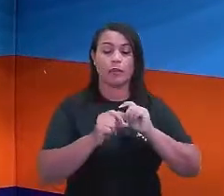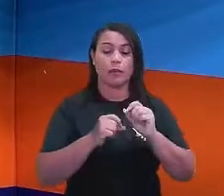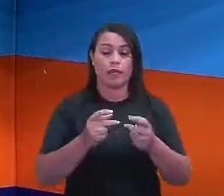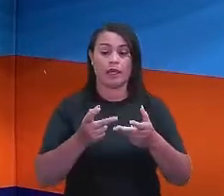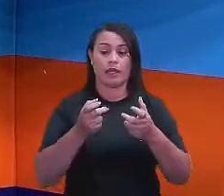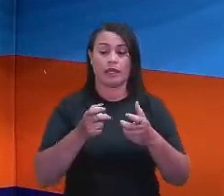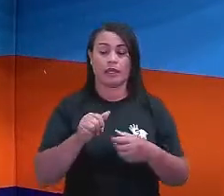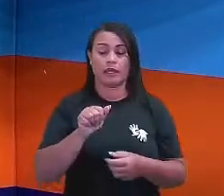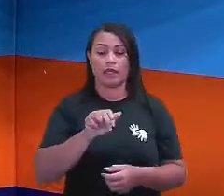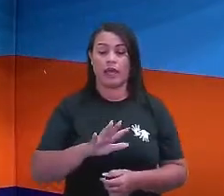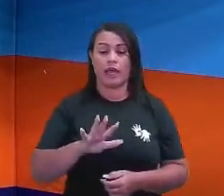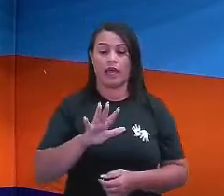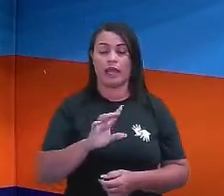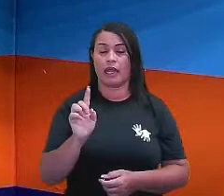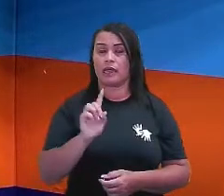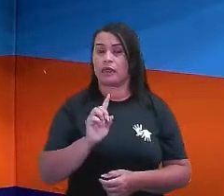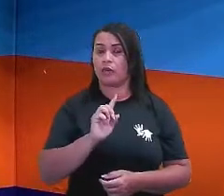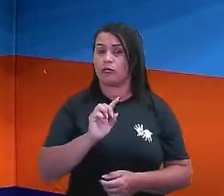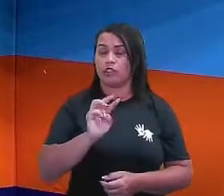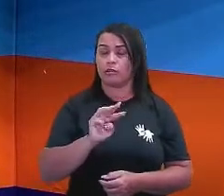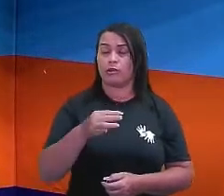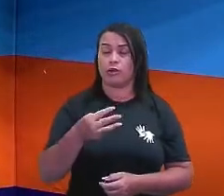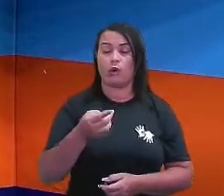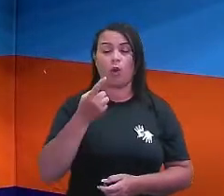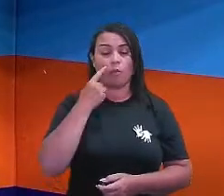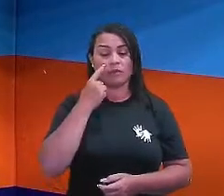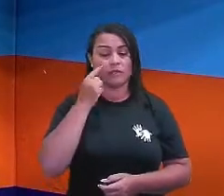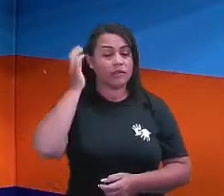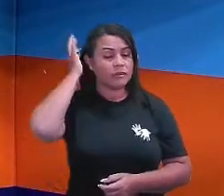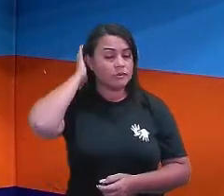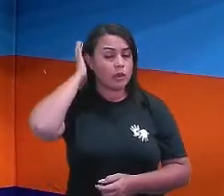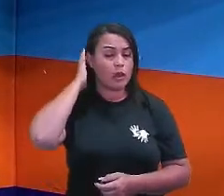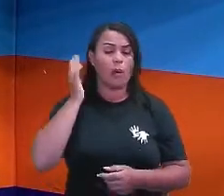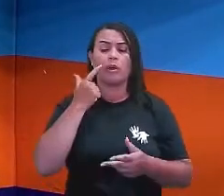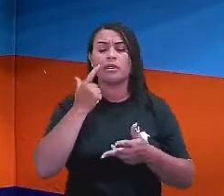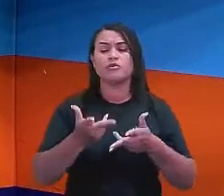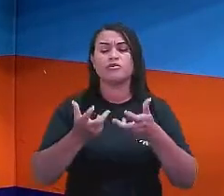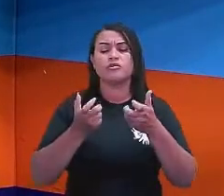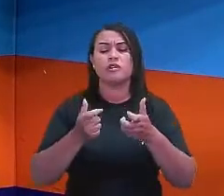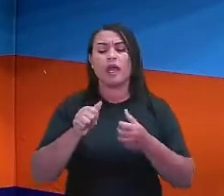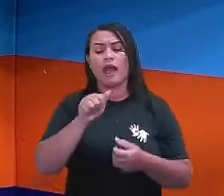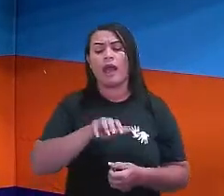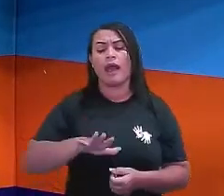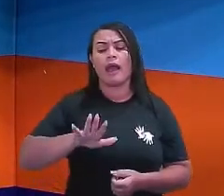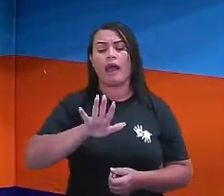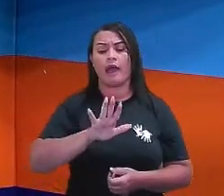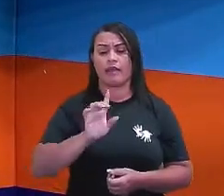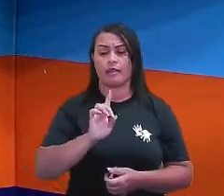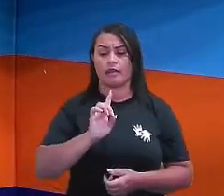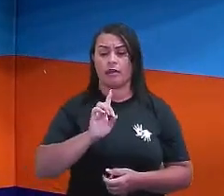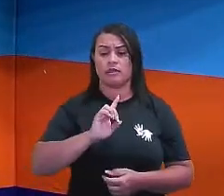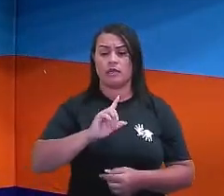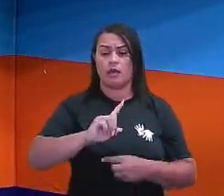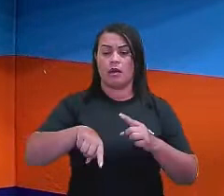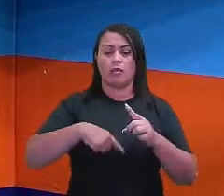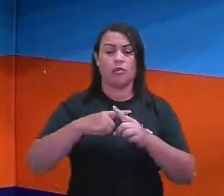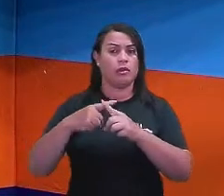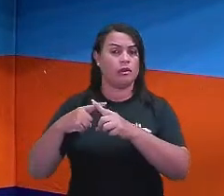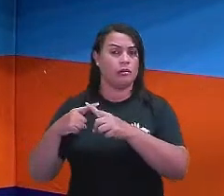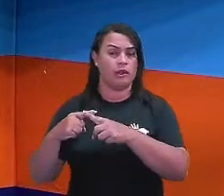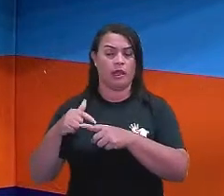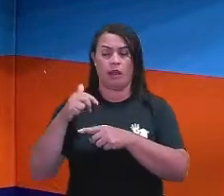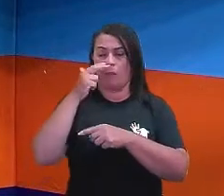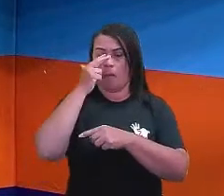área não triplicou. O que é que ocorreu? Como podemos ver, a área não será multiplicada pelo